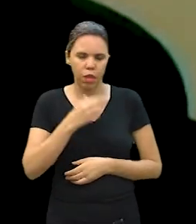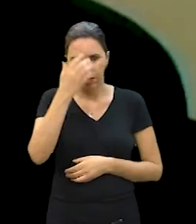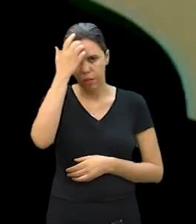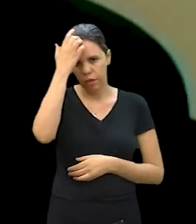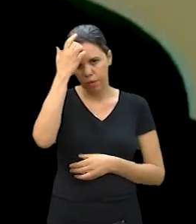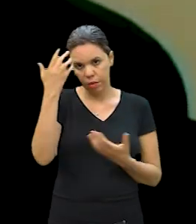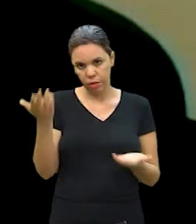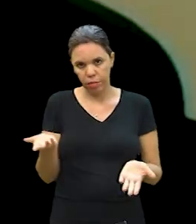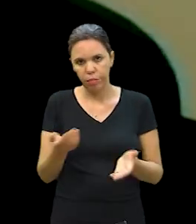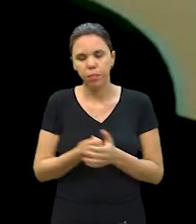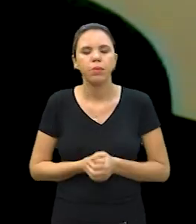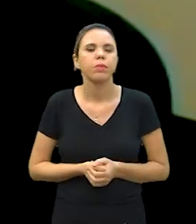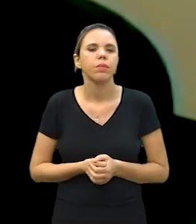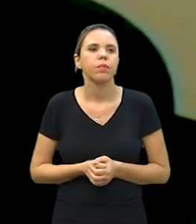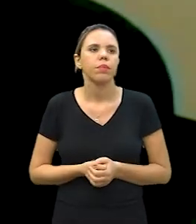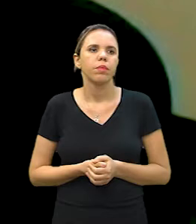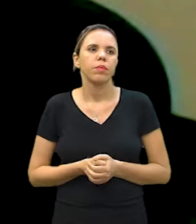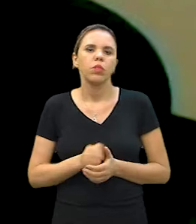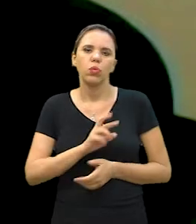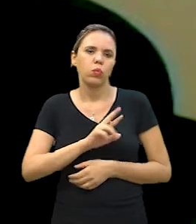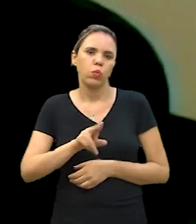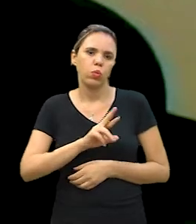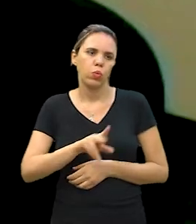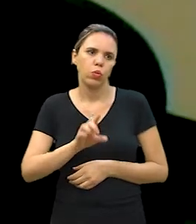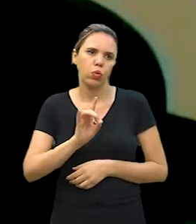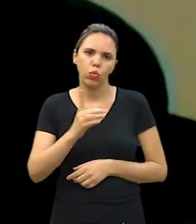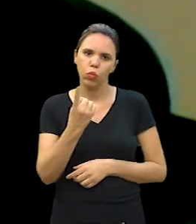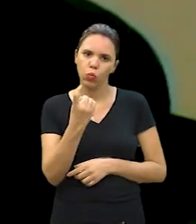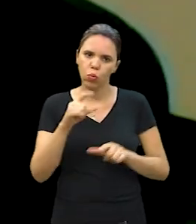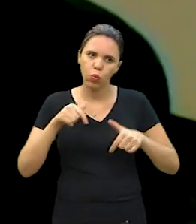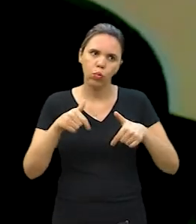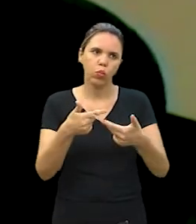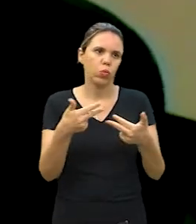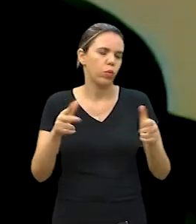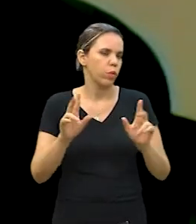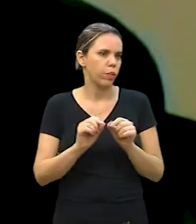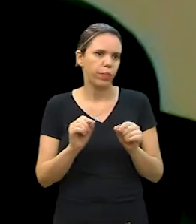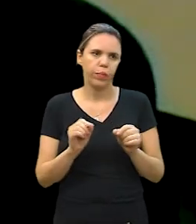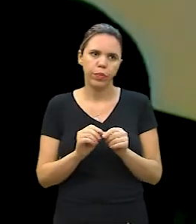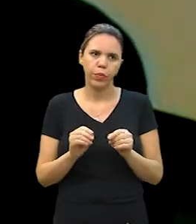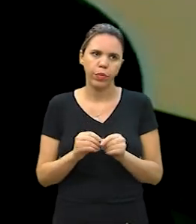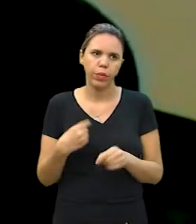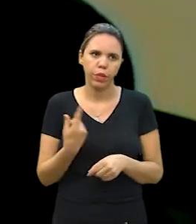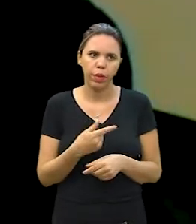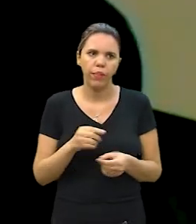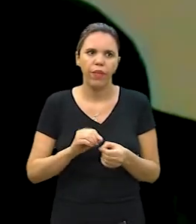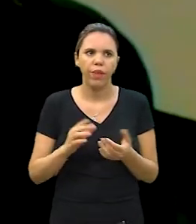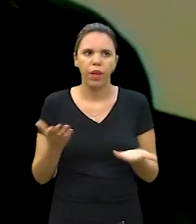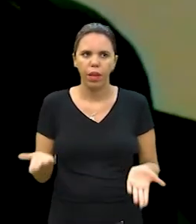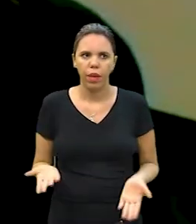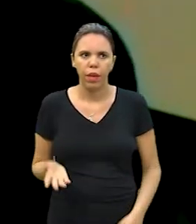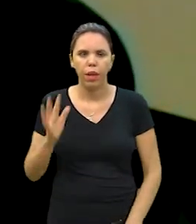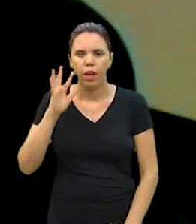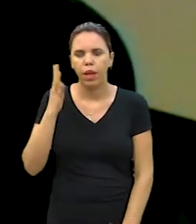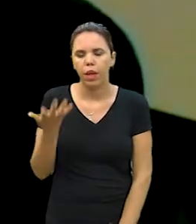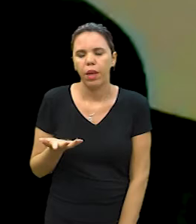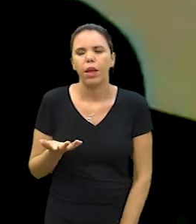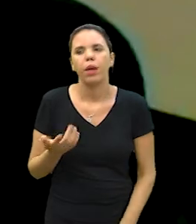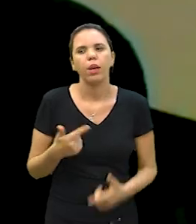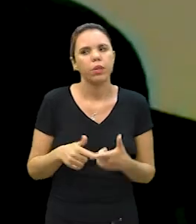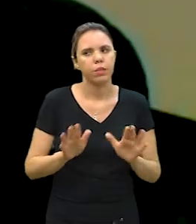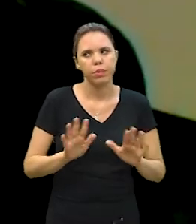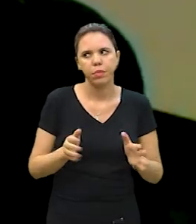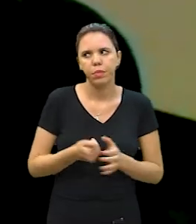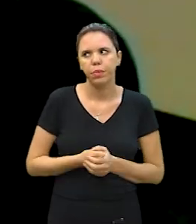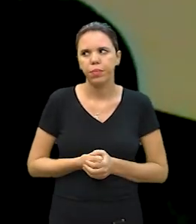tem caminhado, né? Então, nunca é uma ação só, uma coisa só, que a gente vai fazer, vai resolver